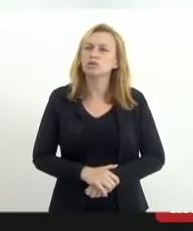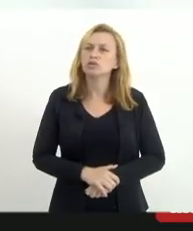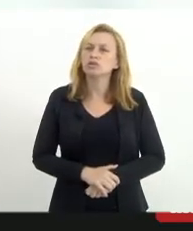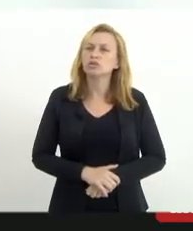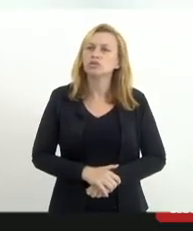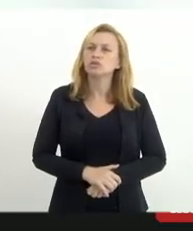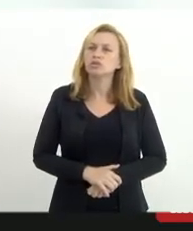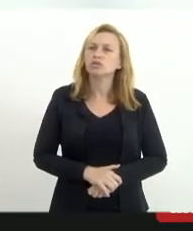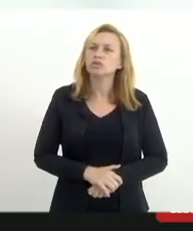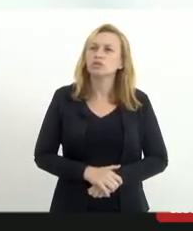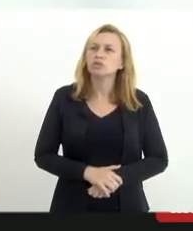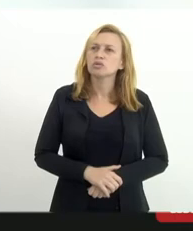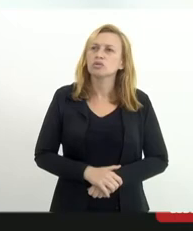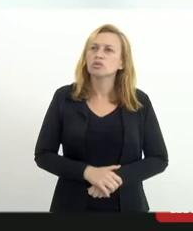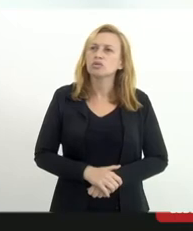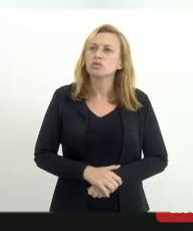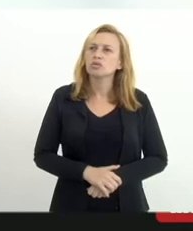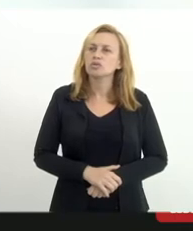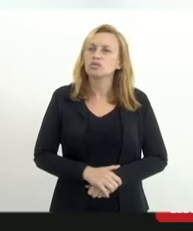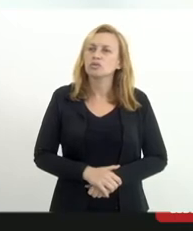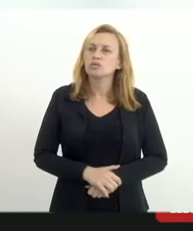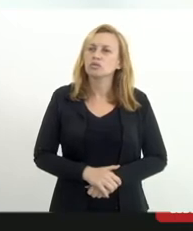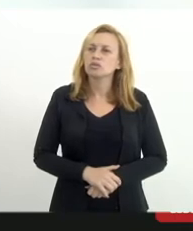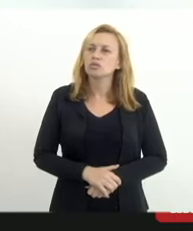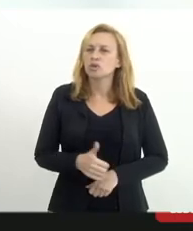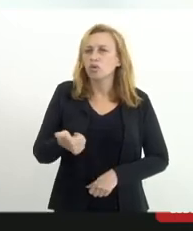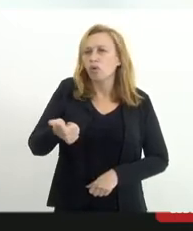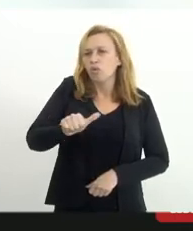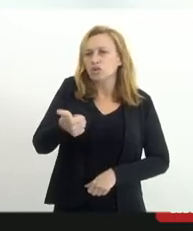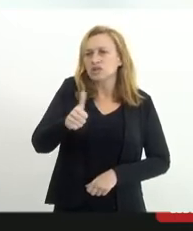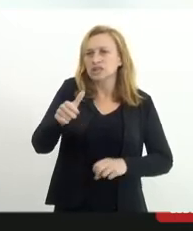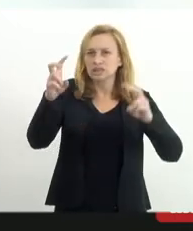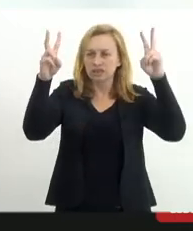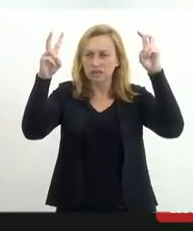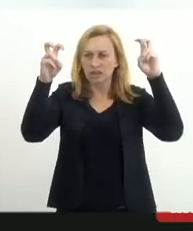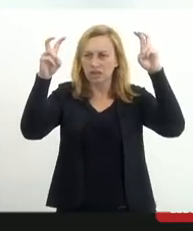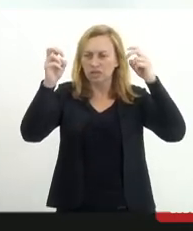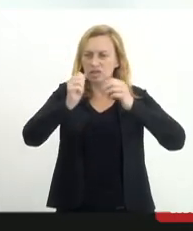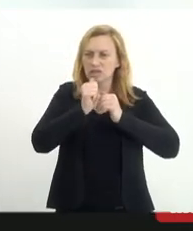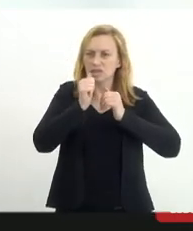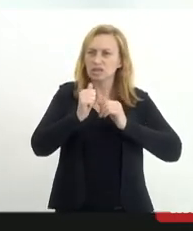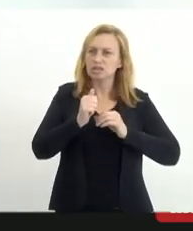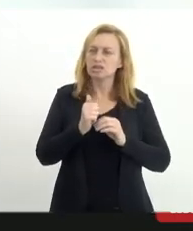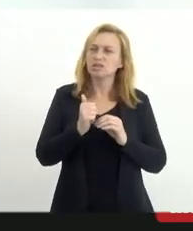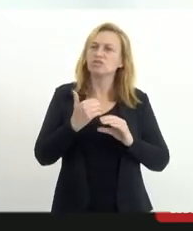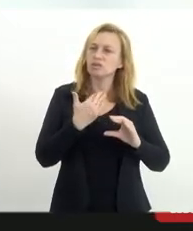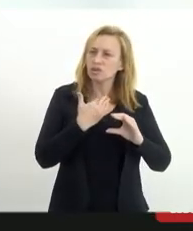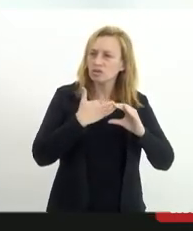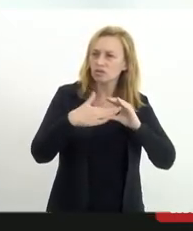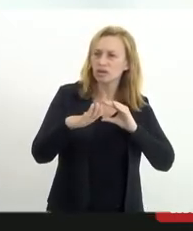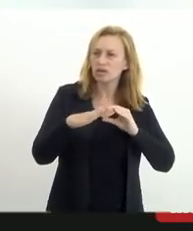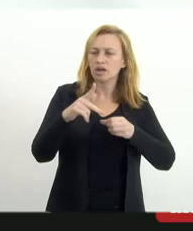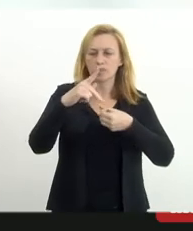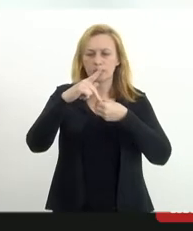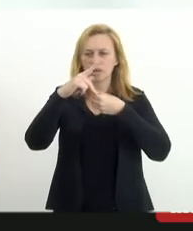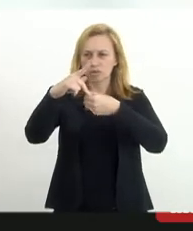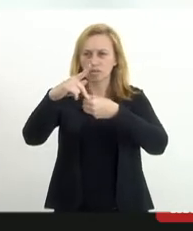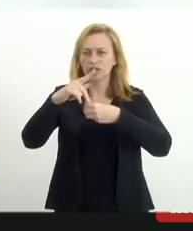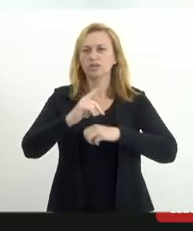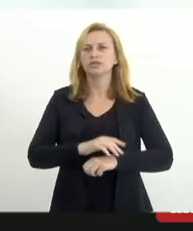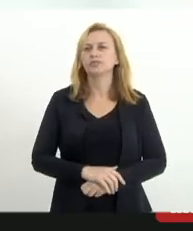11 quesitos que foram encaminhados à Petrobras.